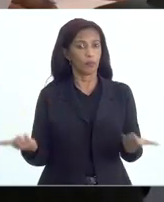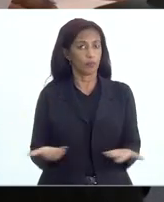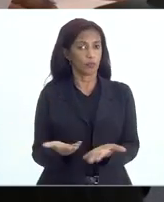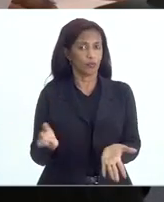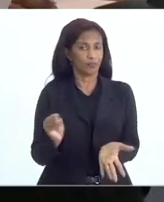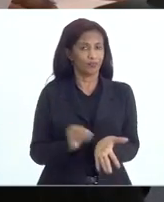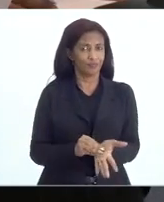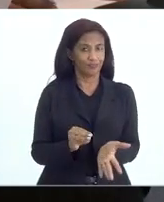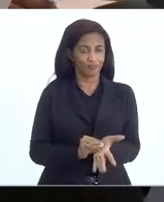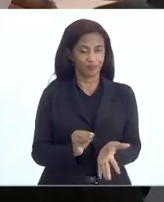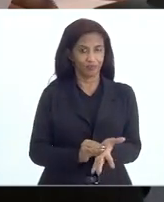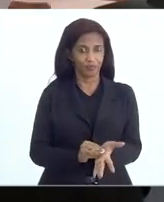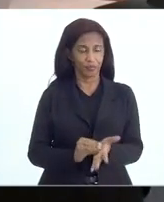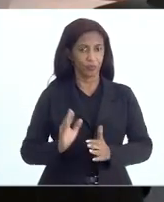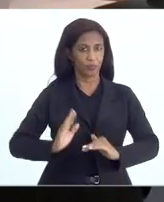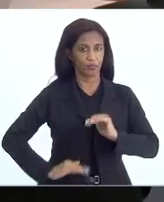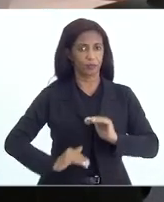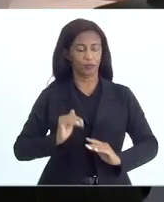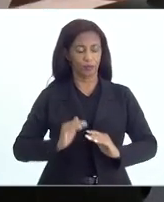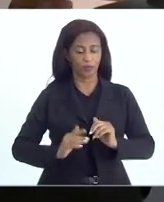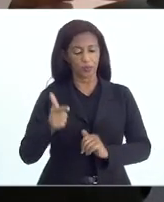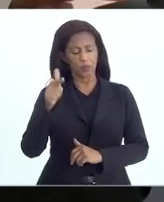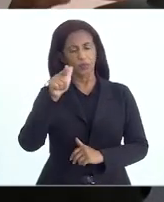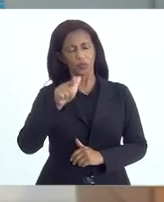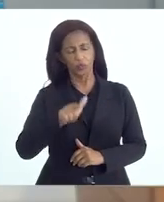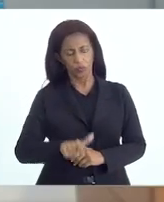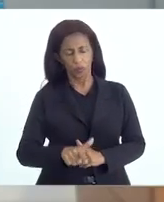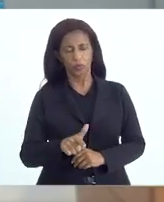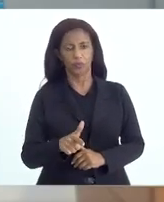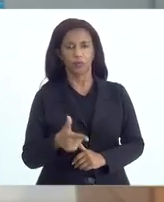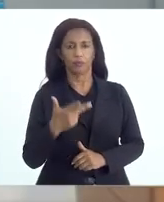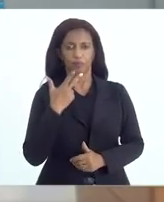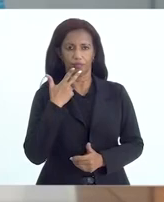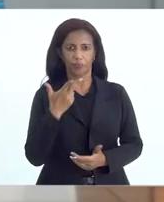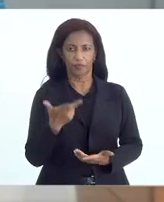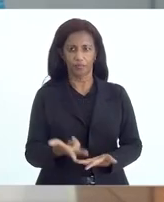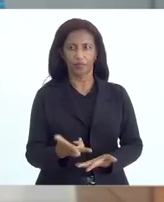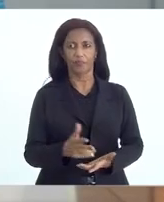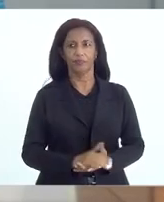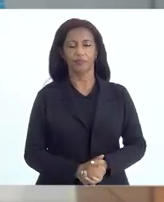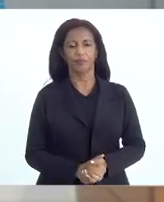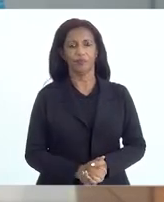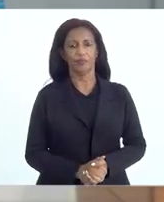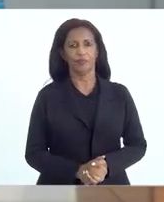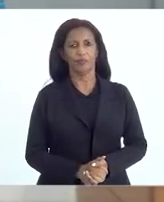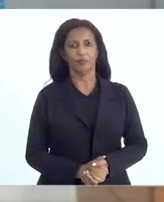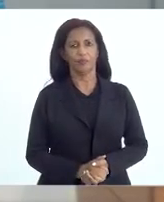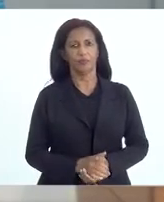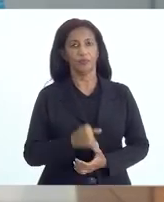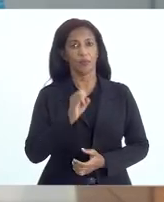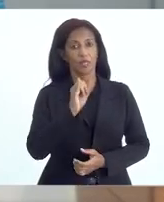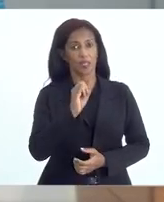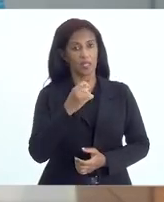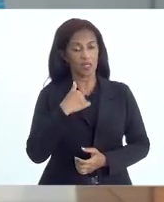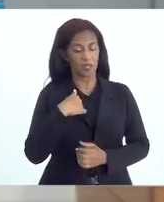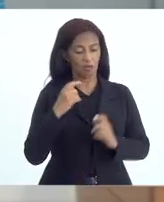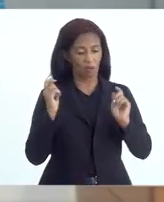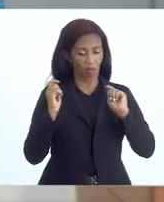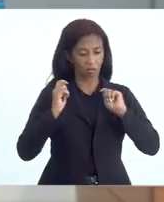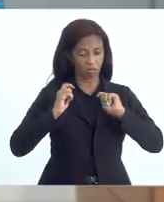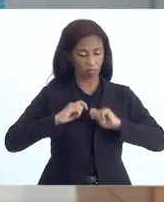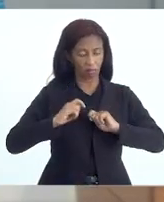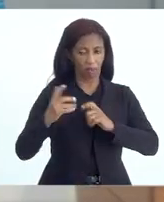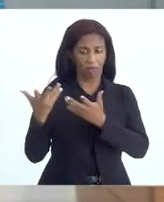então eu quero deixar mais uma vez registrado que se eu puder